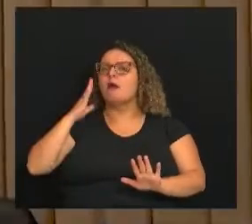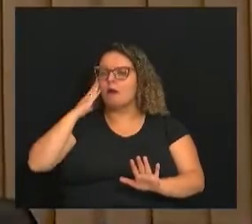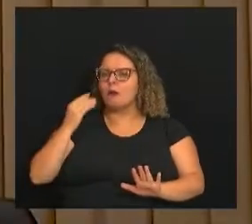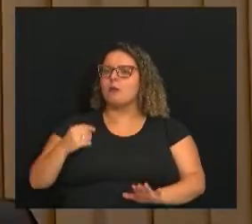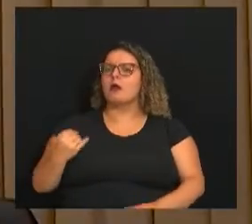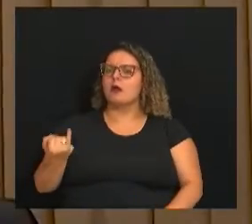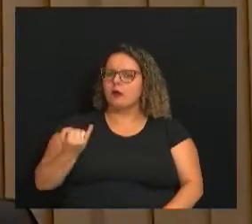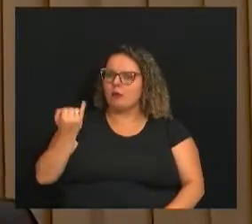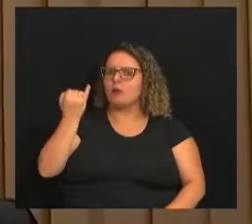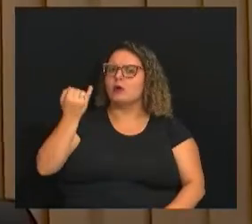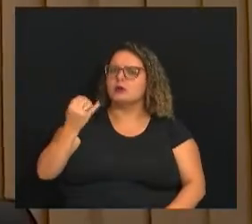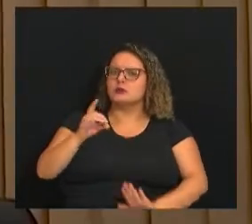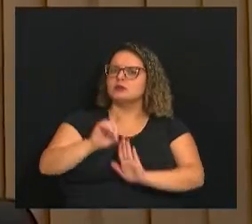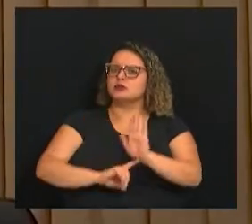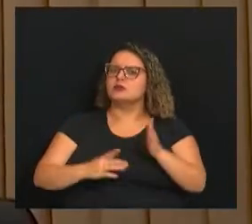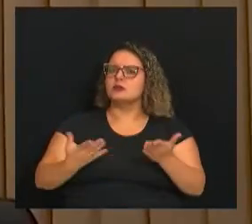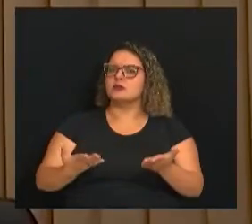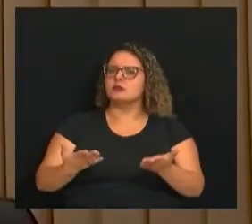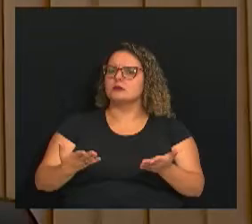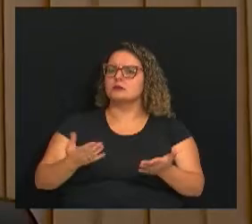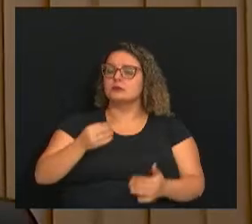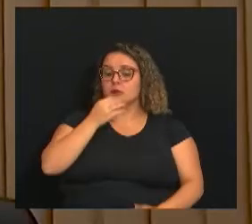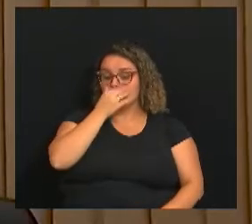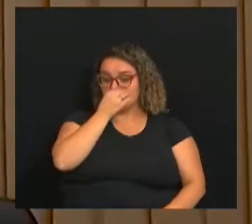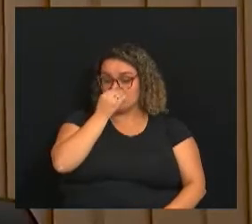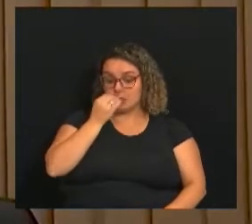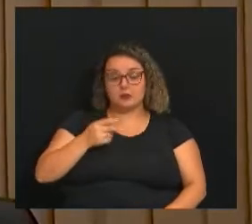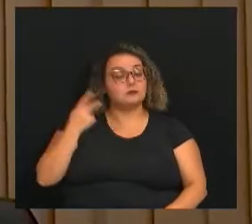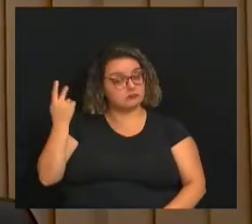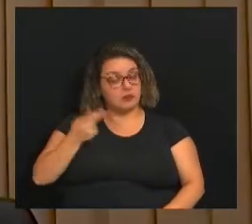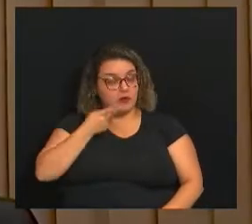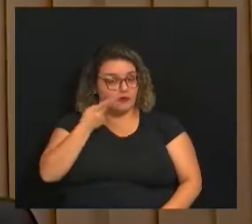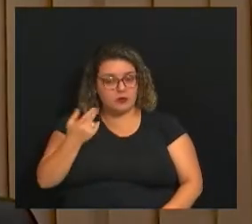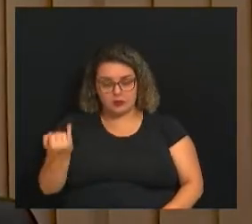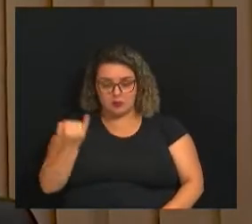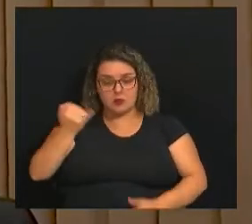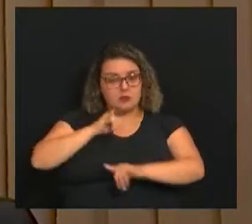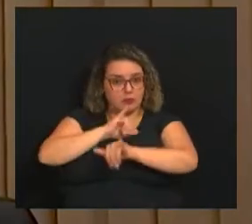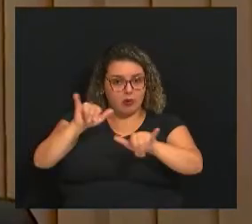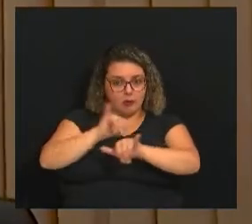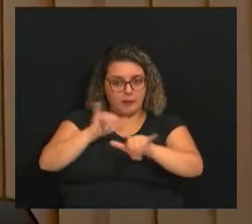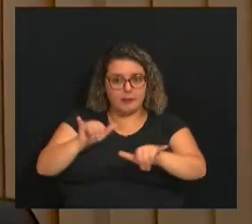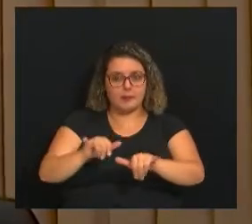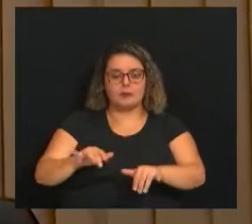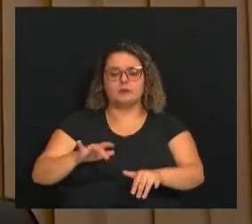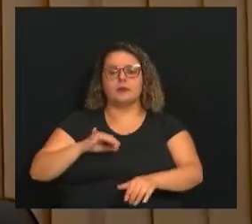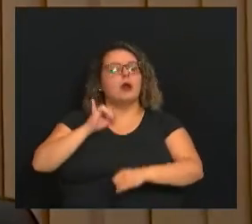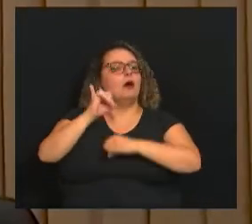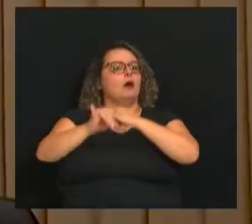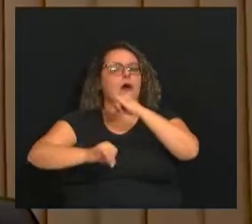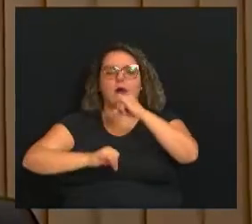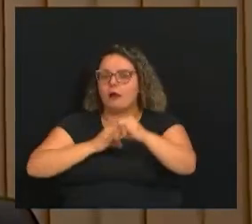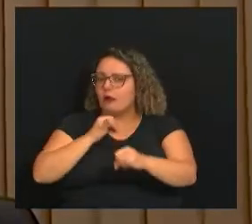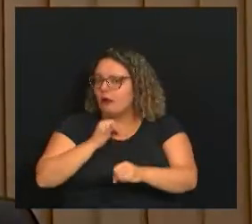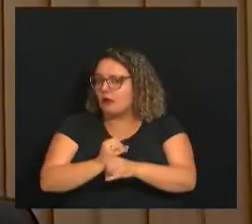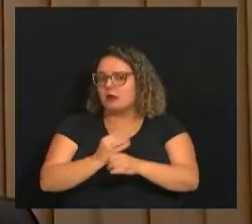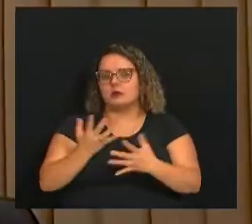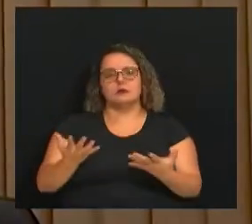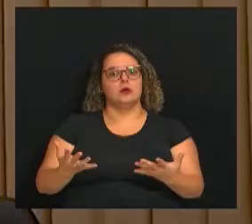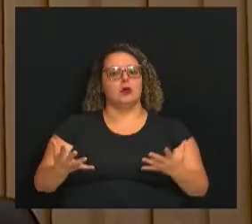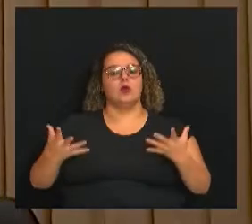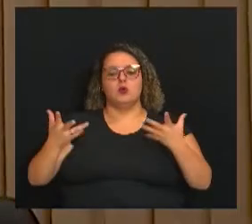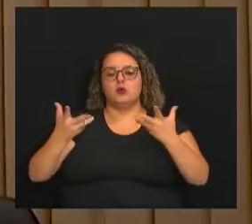O parlamentar comentou a importância dessa divulgação. A internet, essas ferramentas que